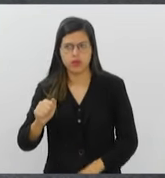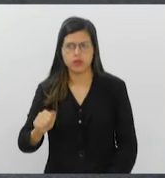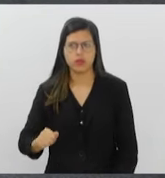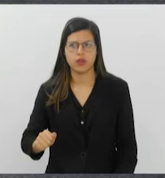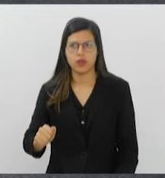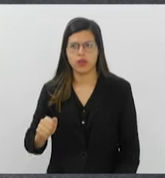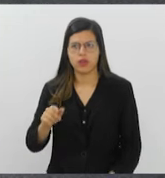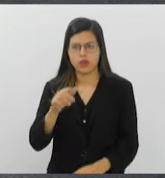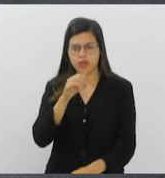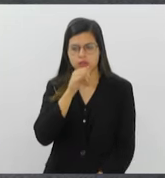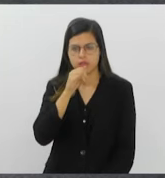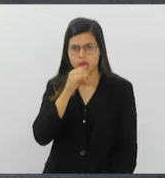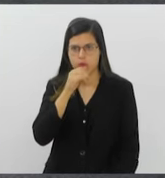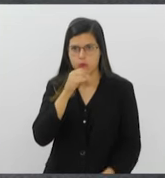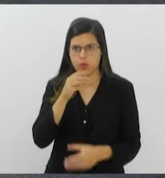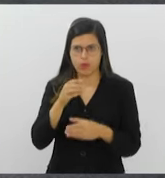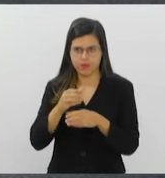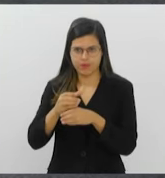carvão,